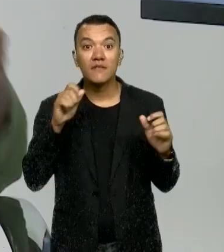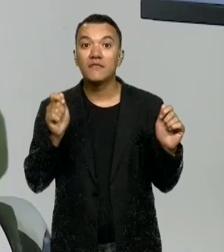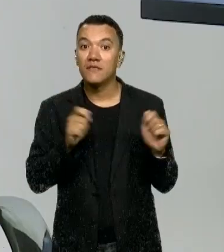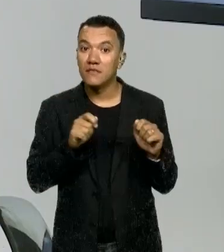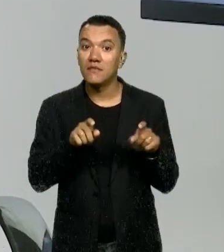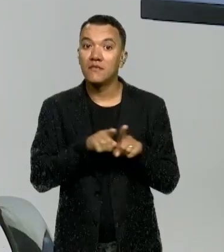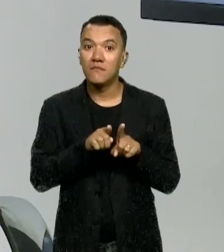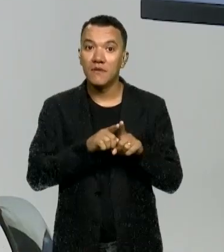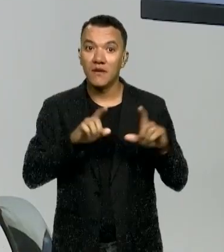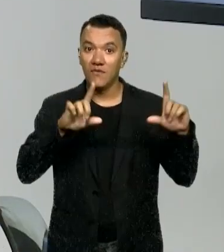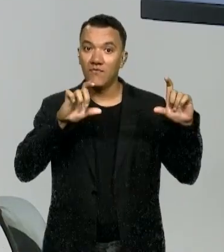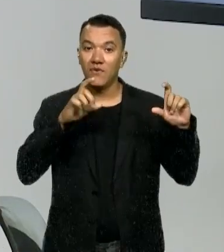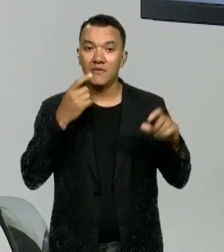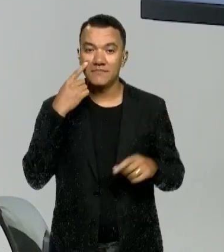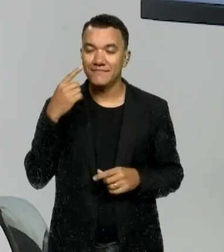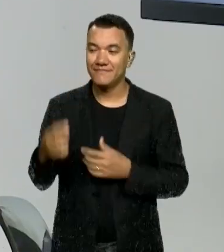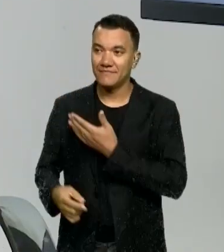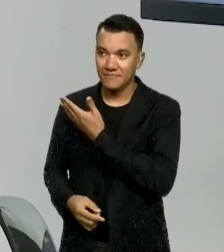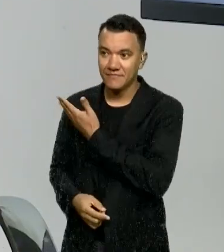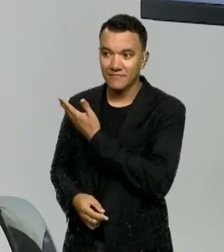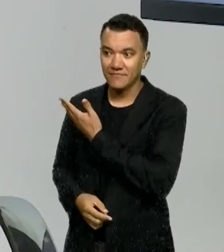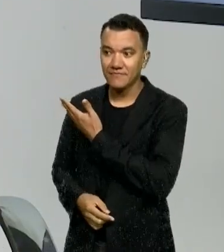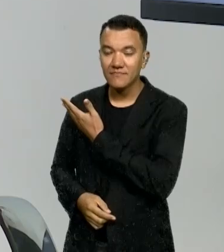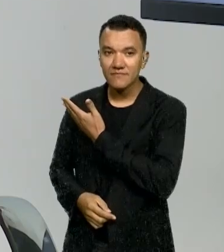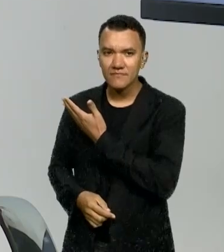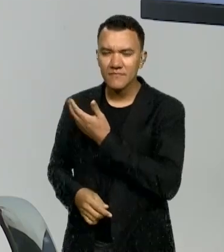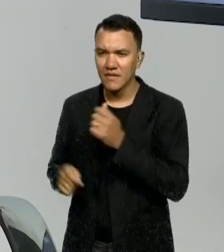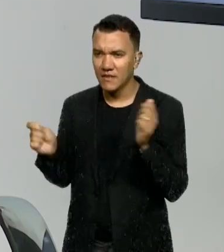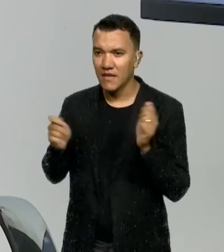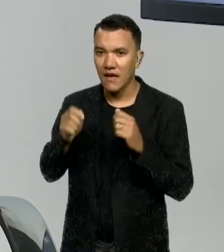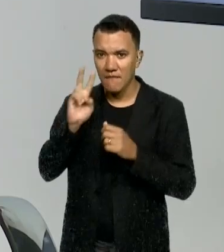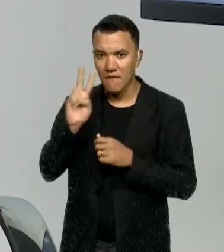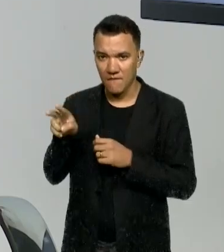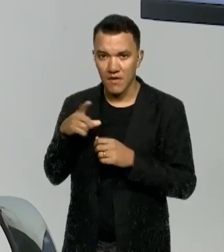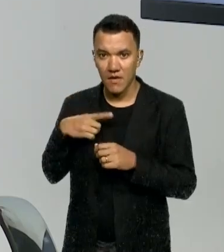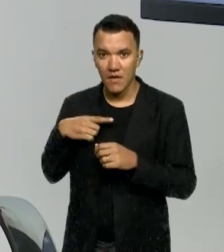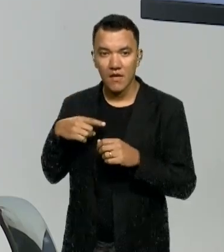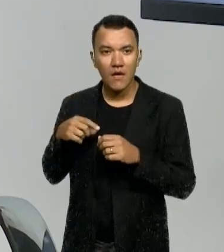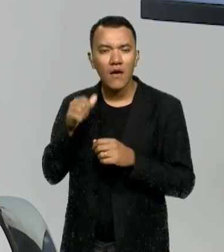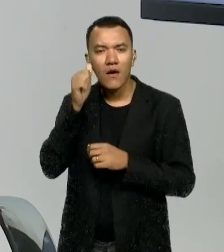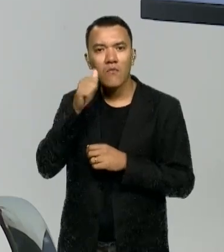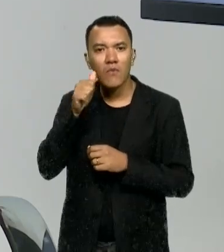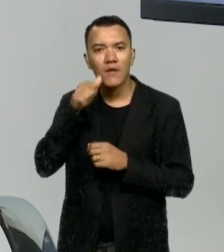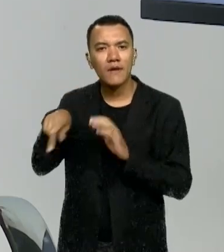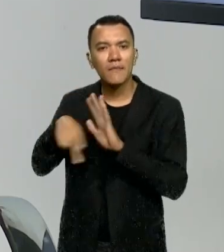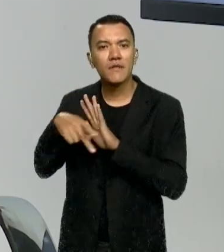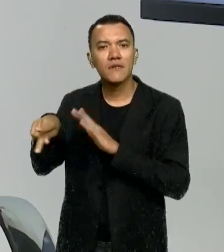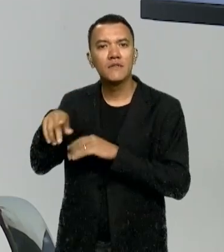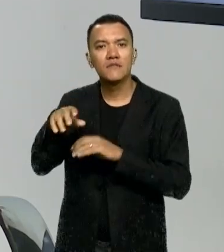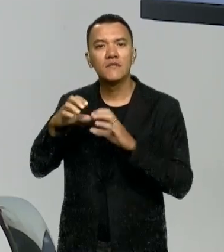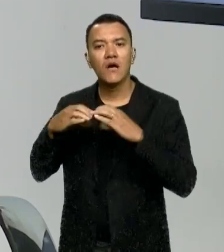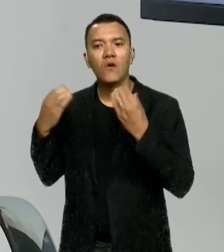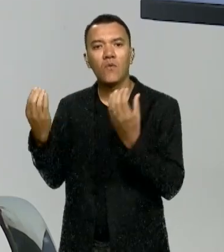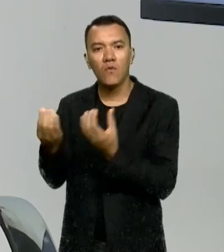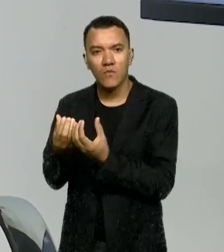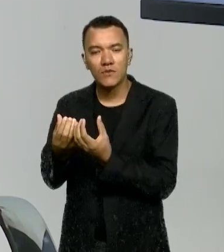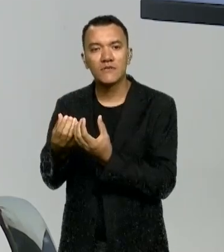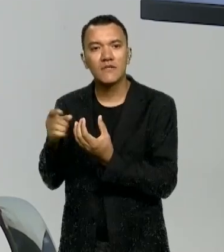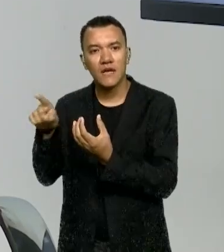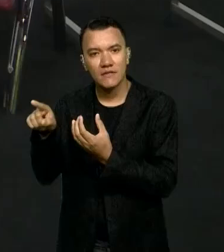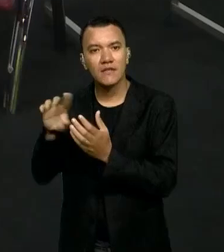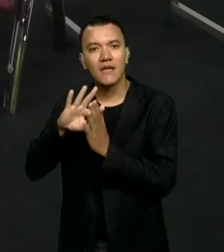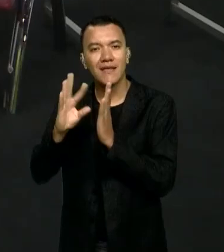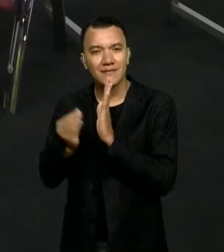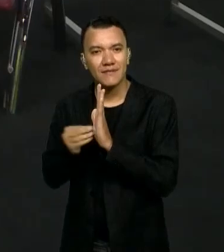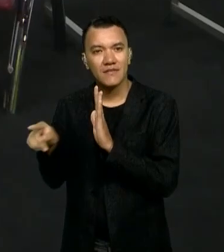mulheres. Gente, aqui, ó, eu não sei se dá para ver aqui, mas são mulheres de uma comunidade quilombola chamada Comum.